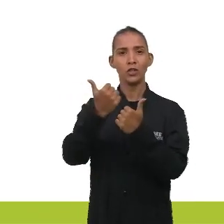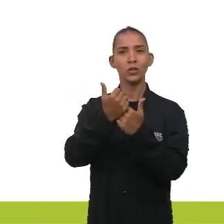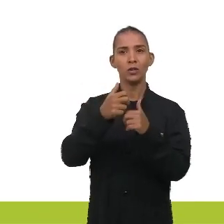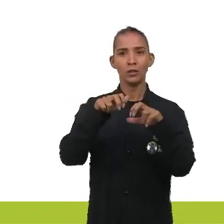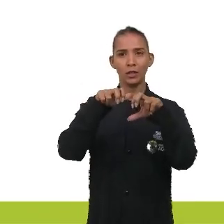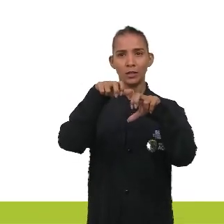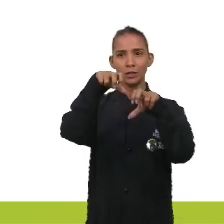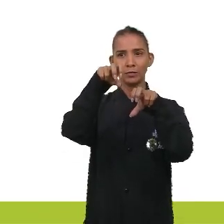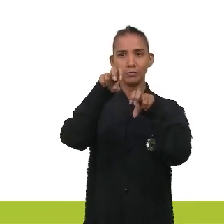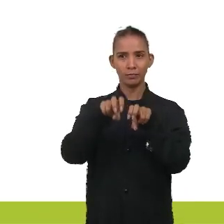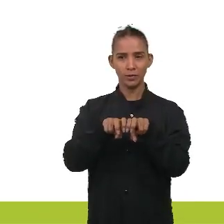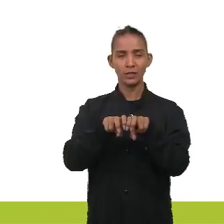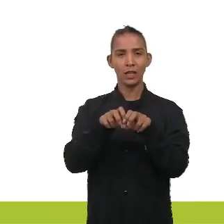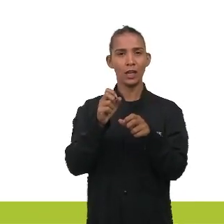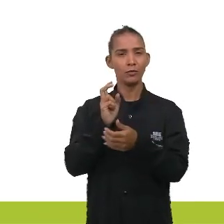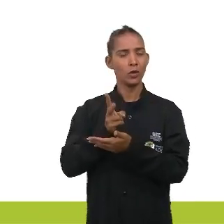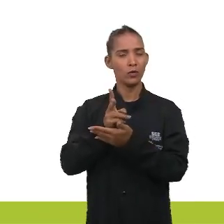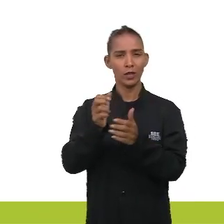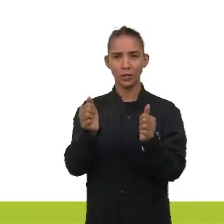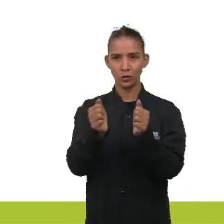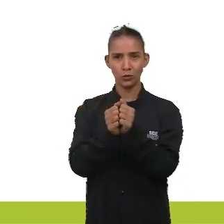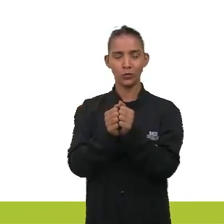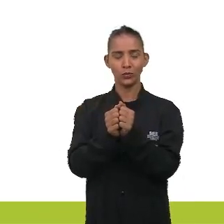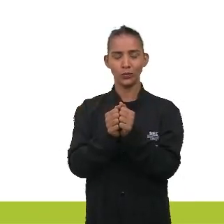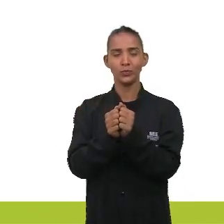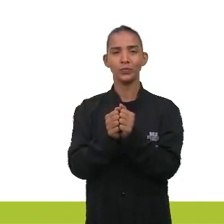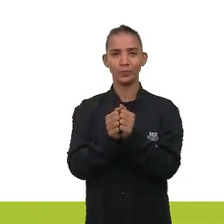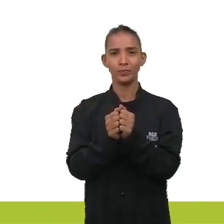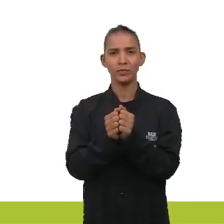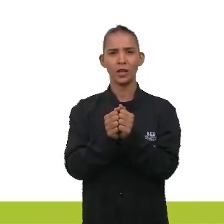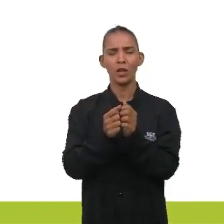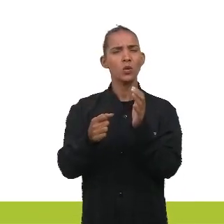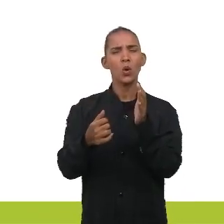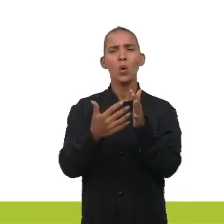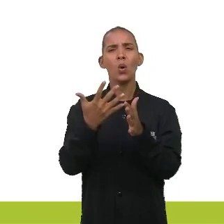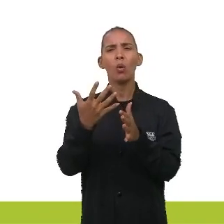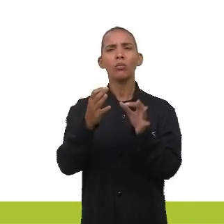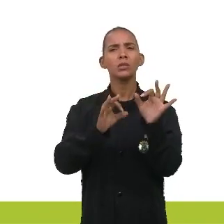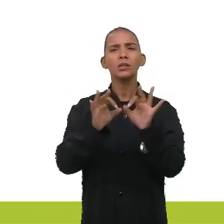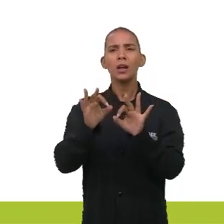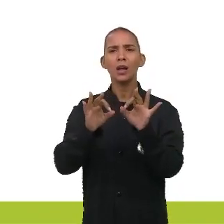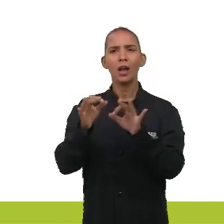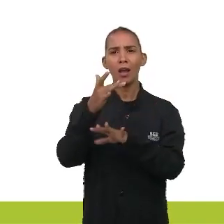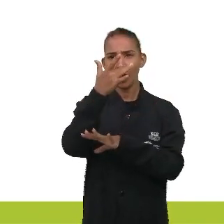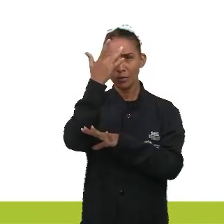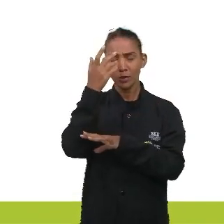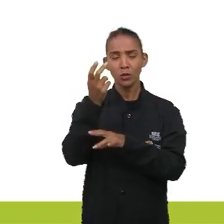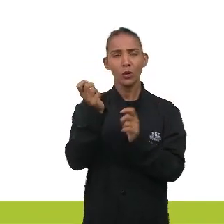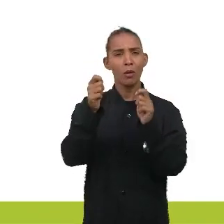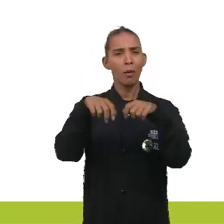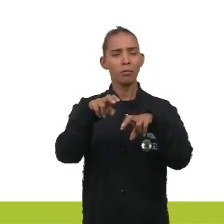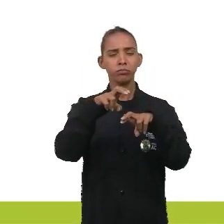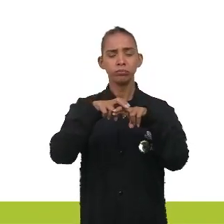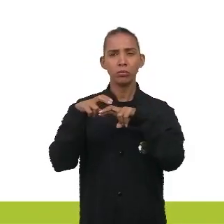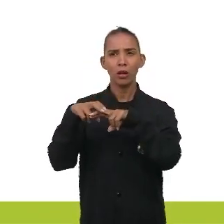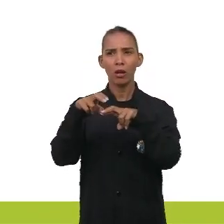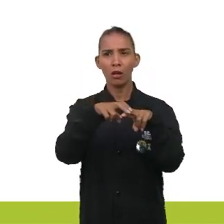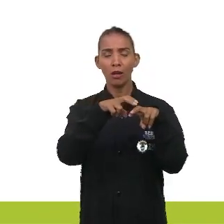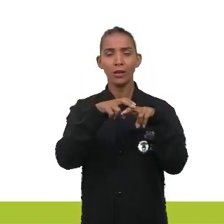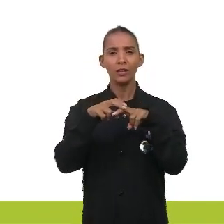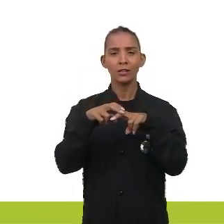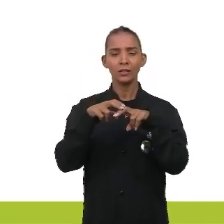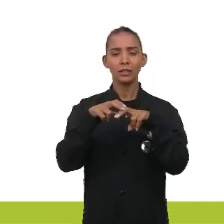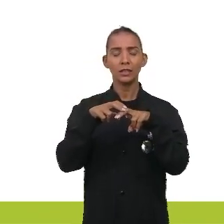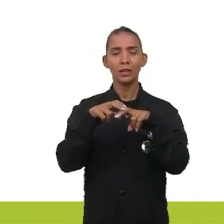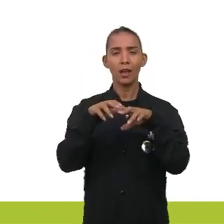vice-presidente sentam-se sempre juntos. De quantas maneiras essas pessoas podem sentar-se